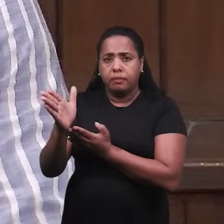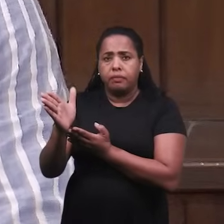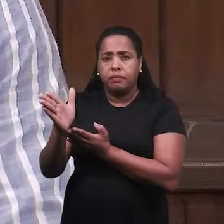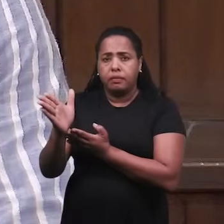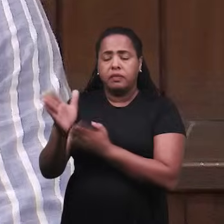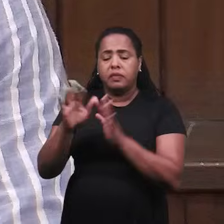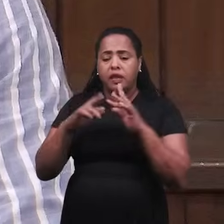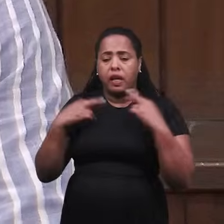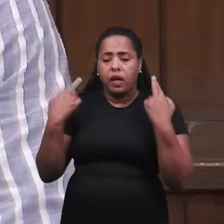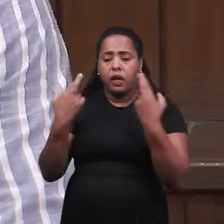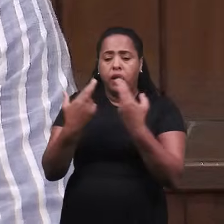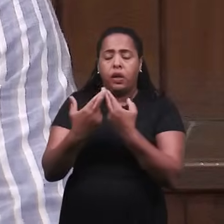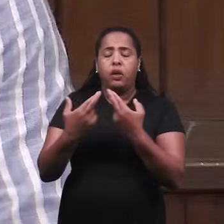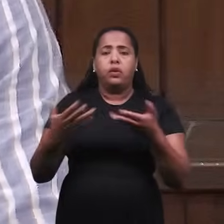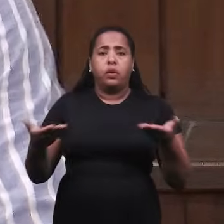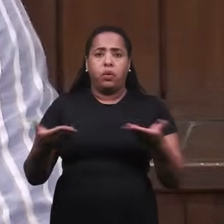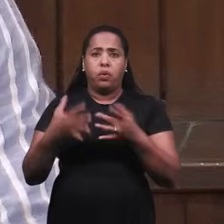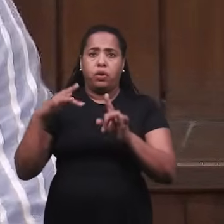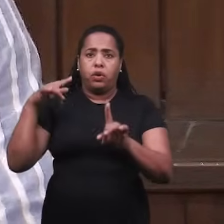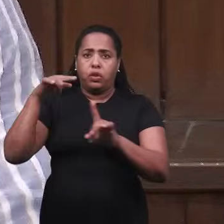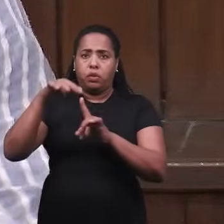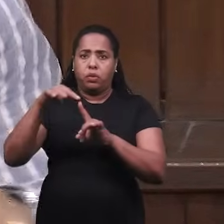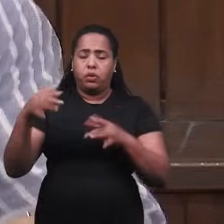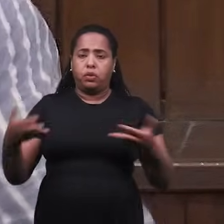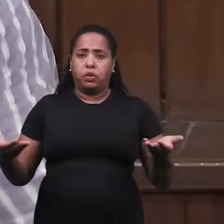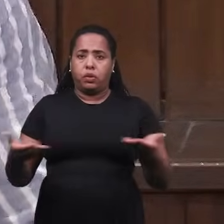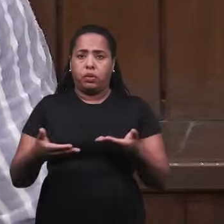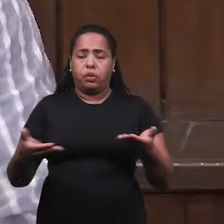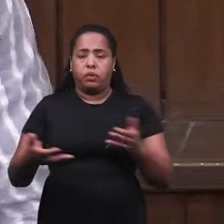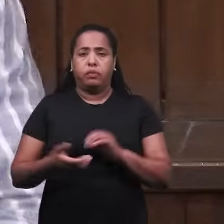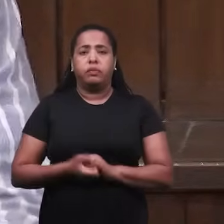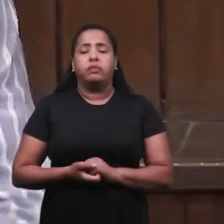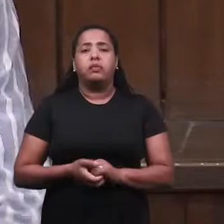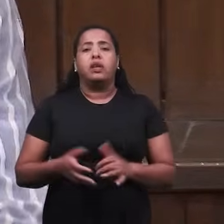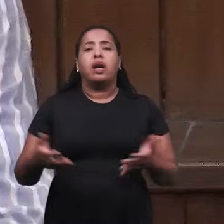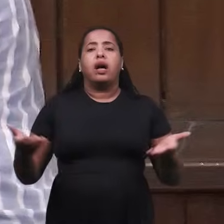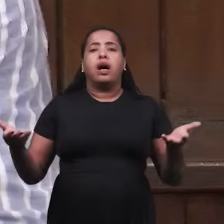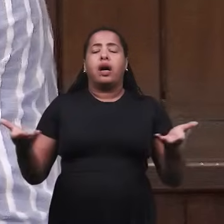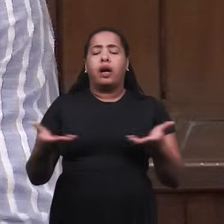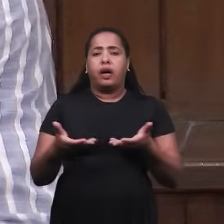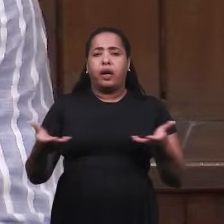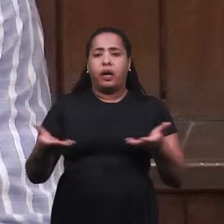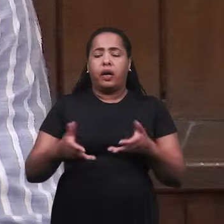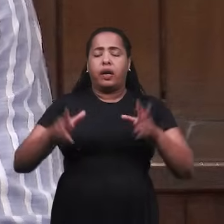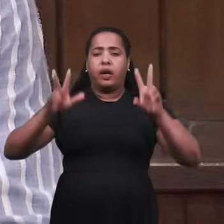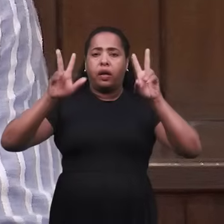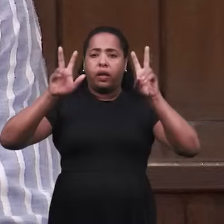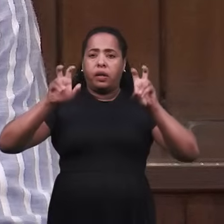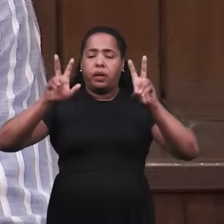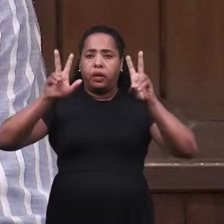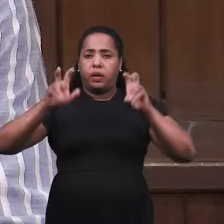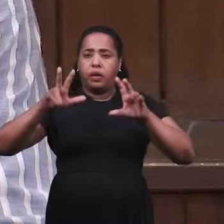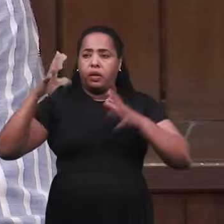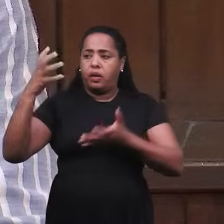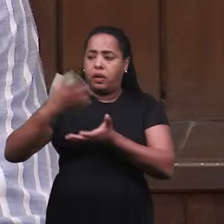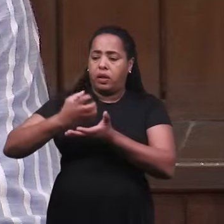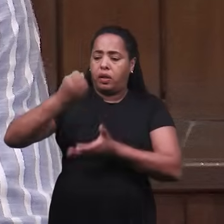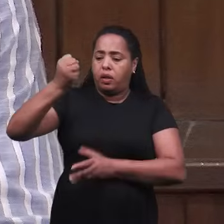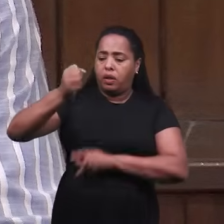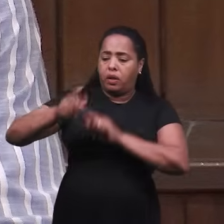desta reunião nesta noite. Nós estaremos, portanto, abordando o arrebatamento da